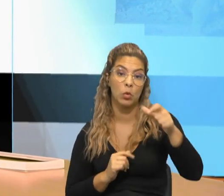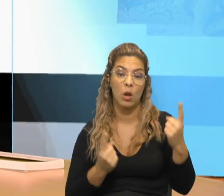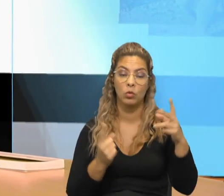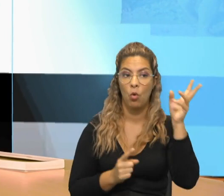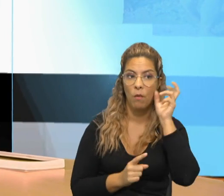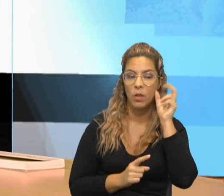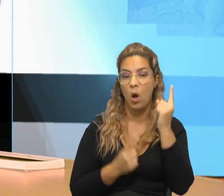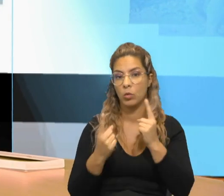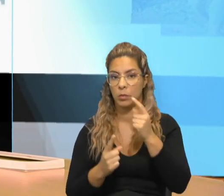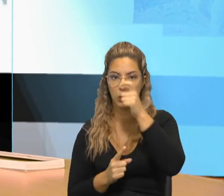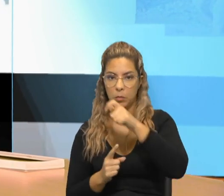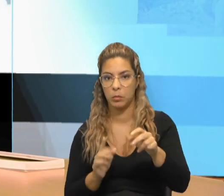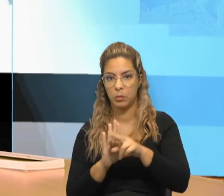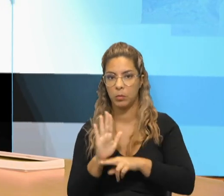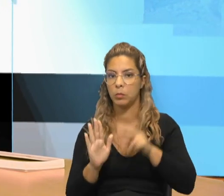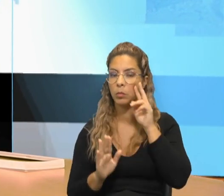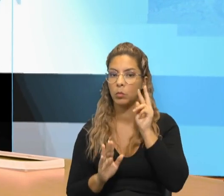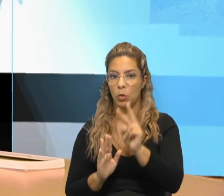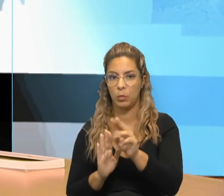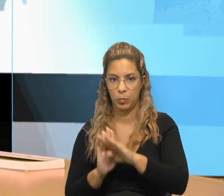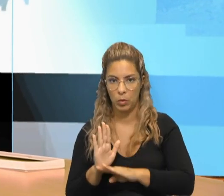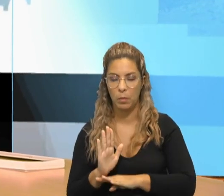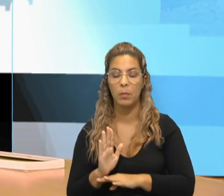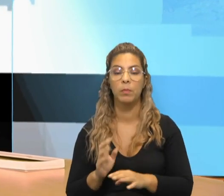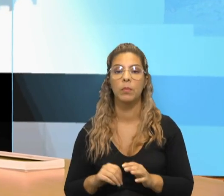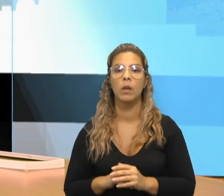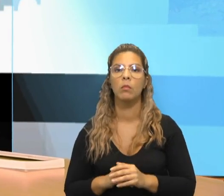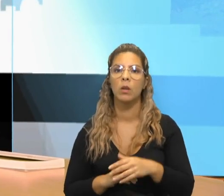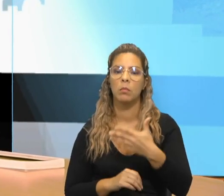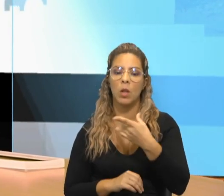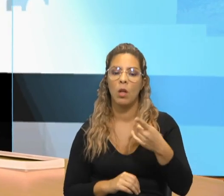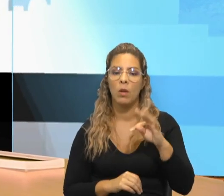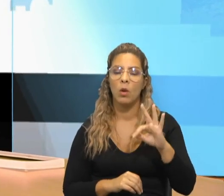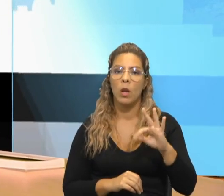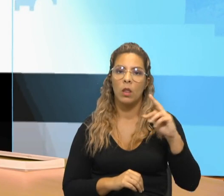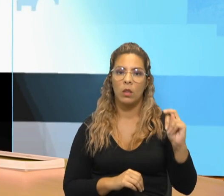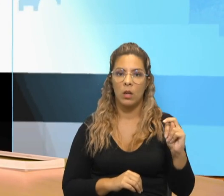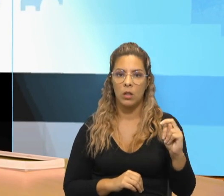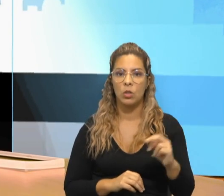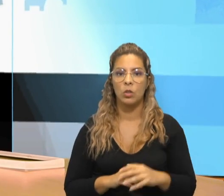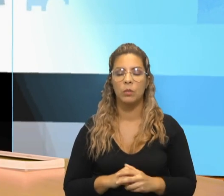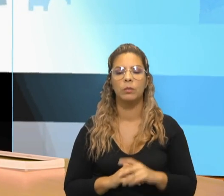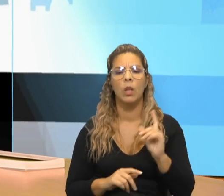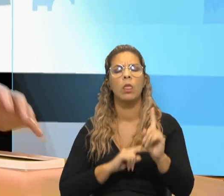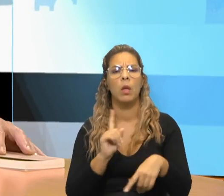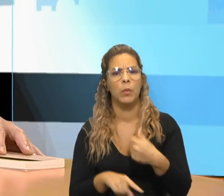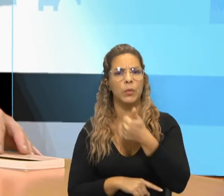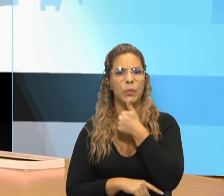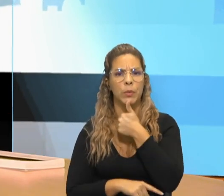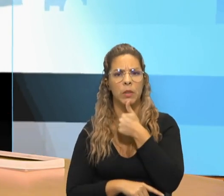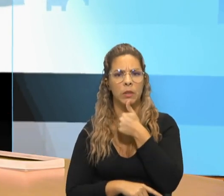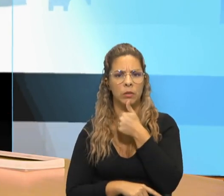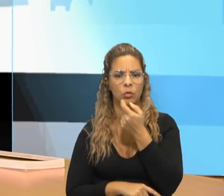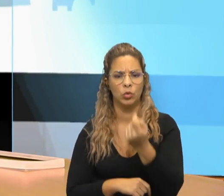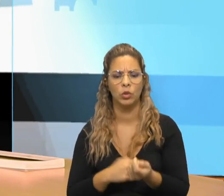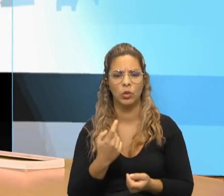família paulista em Portugal aconteceu em 43, como disse, depois, passo a passo, de que forma é que foram chegando, de que